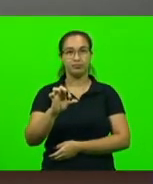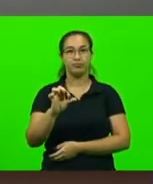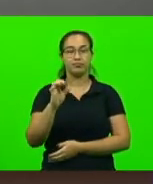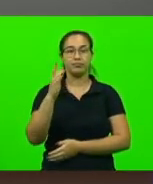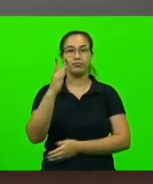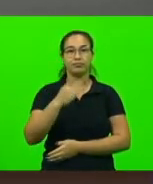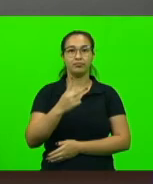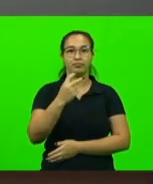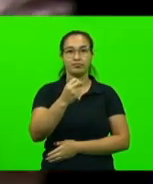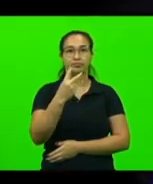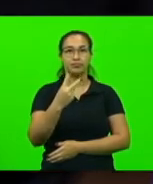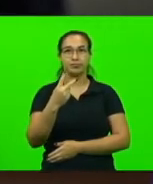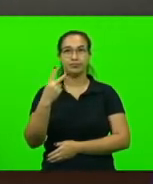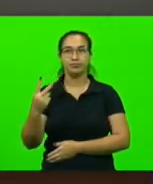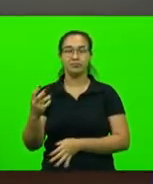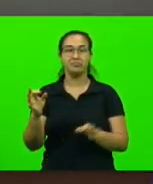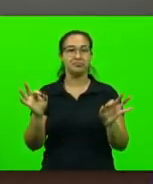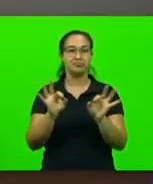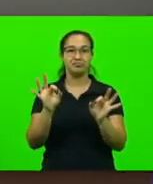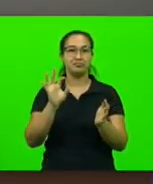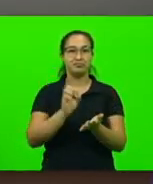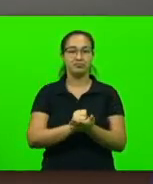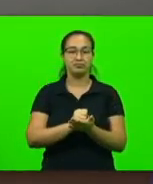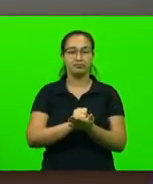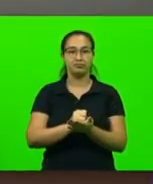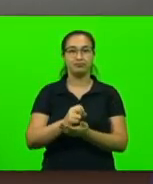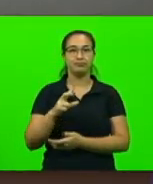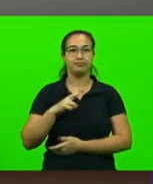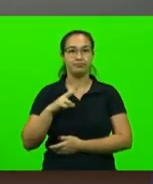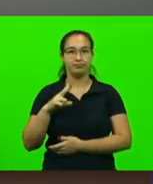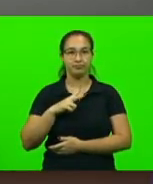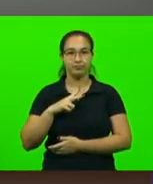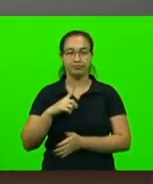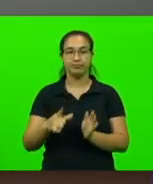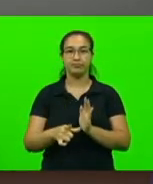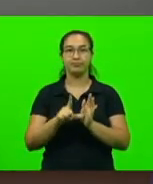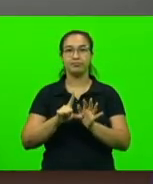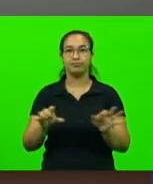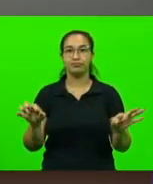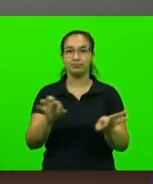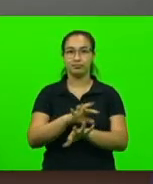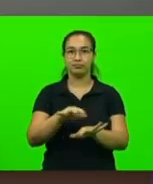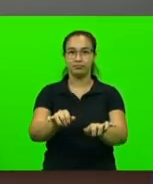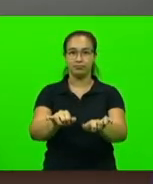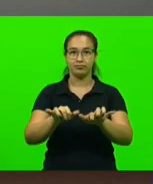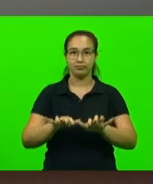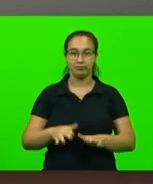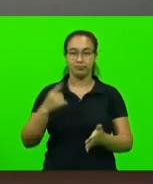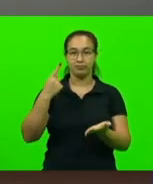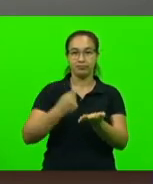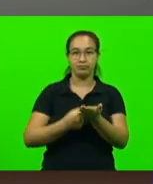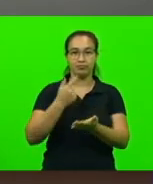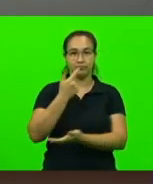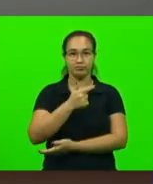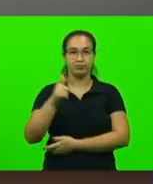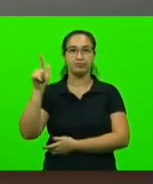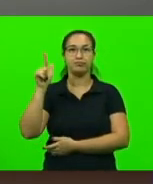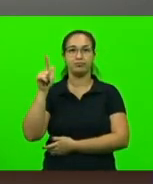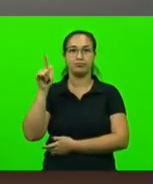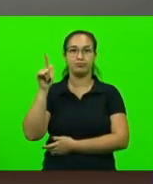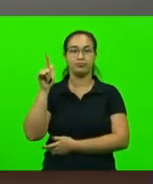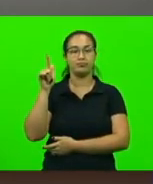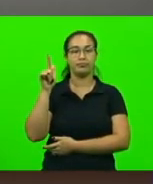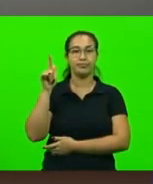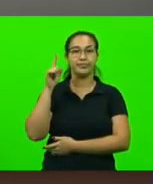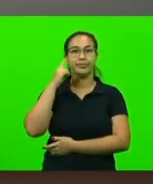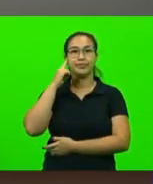59 a 69/2022. Não houve escrito em explicações pessoais e nada mais a relatar. E antes de encerrar a presente